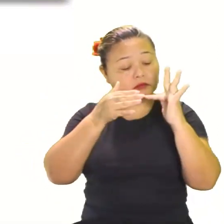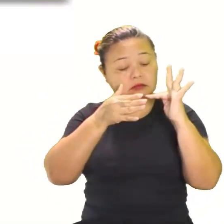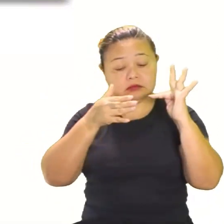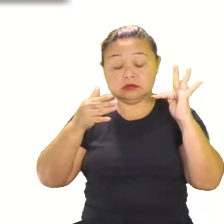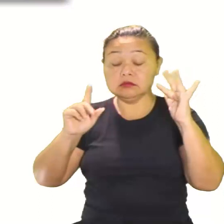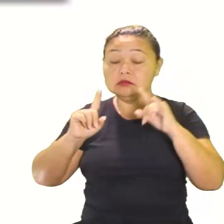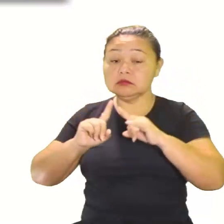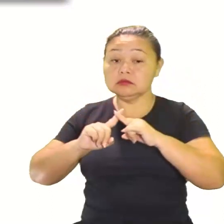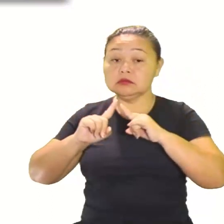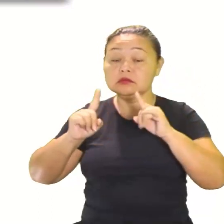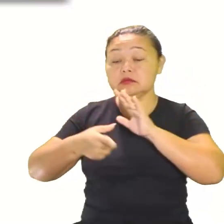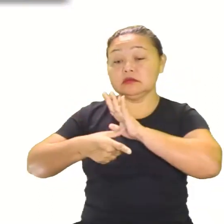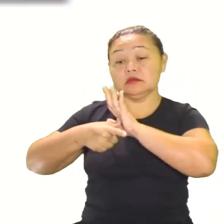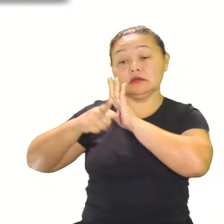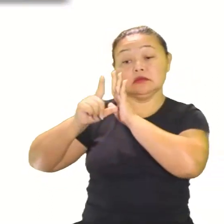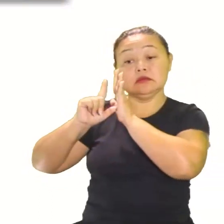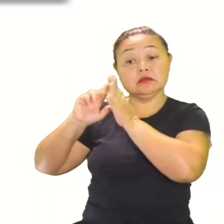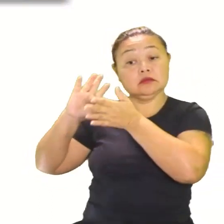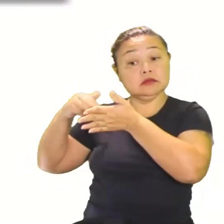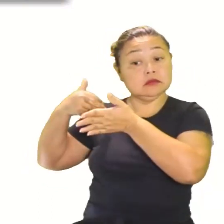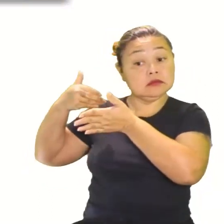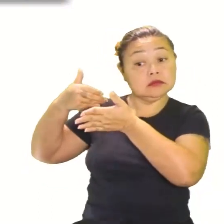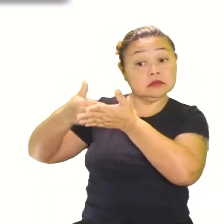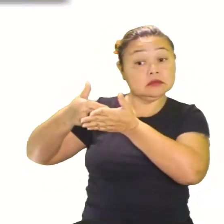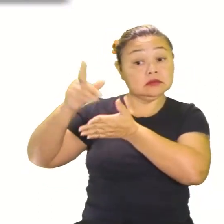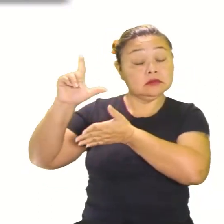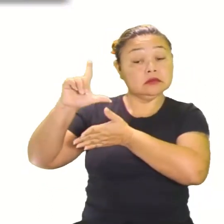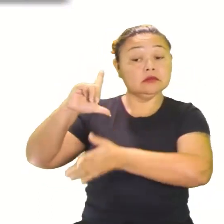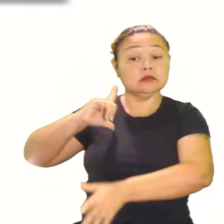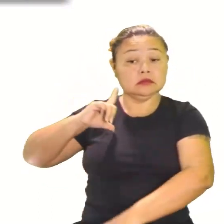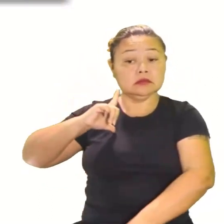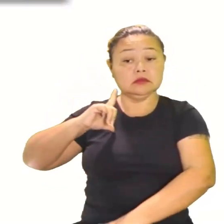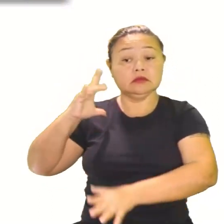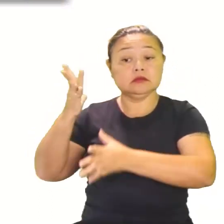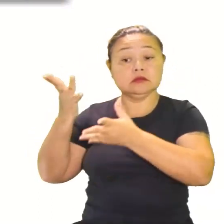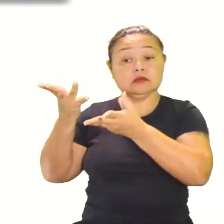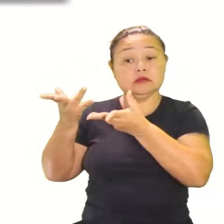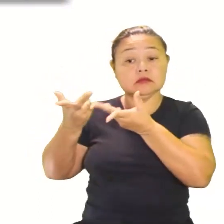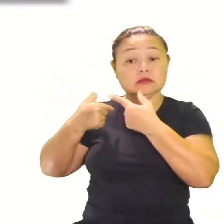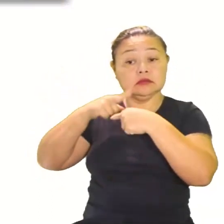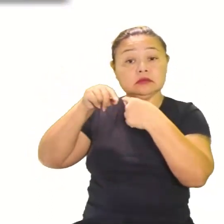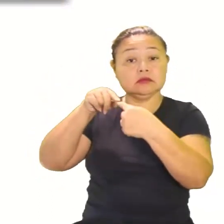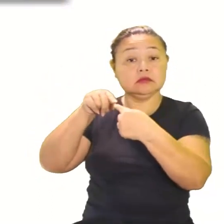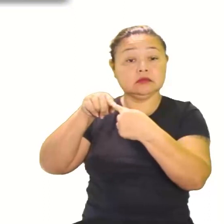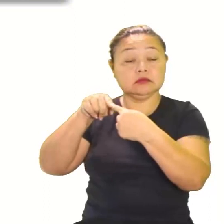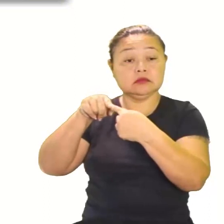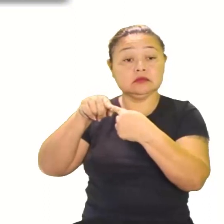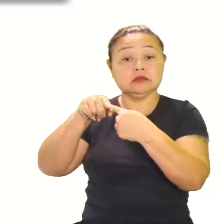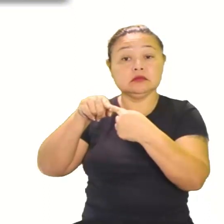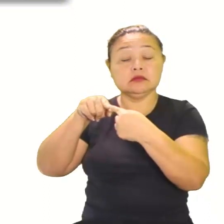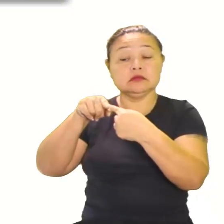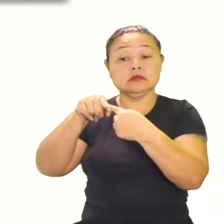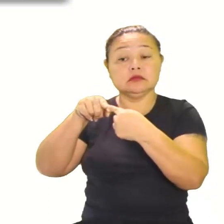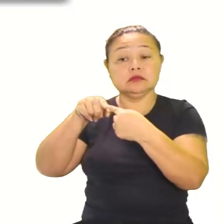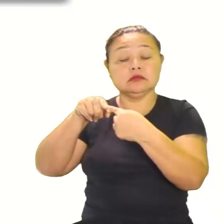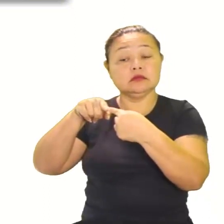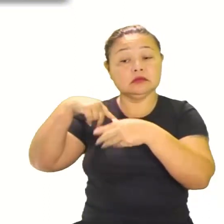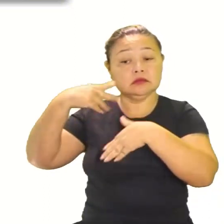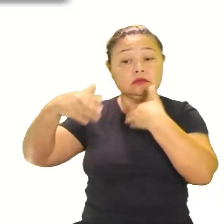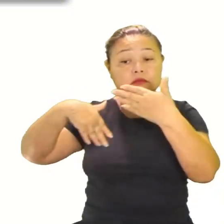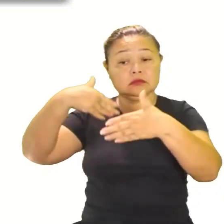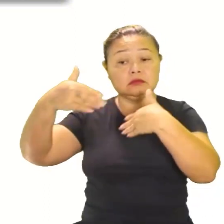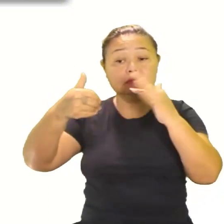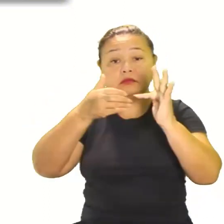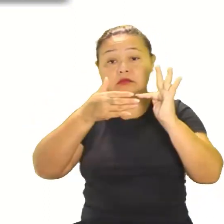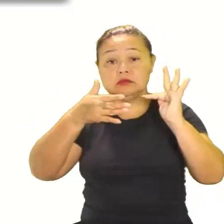modulares. Mas, antes de nós chegarmos lá, nós temos as habilidades da aula, não é? Que são as habilidades construídas durante as